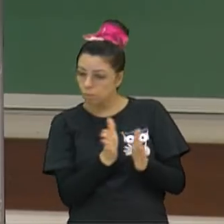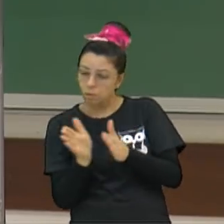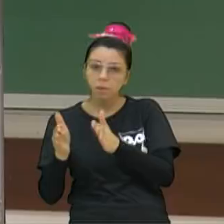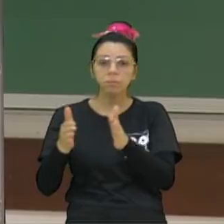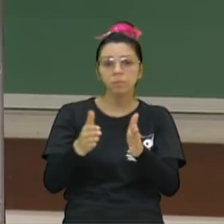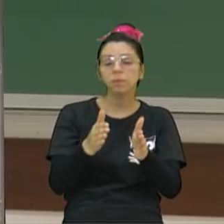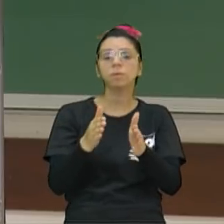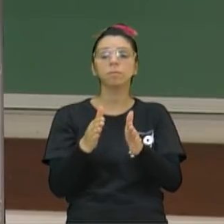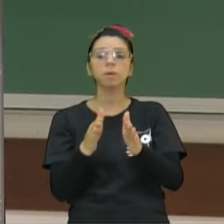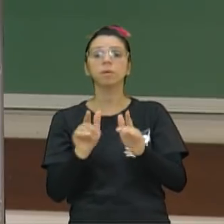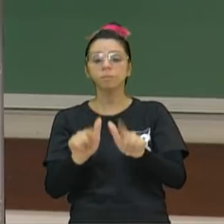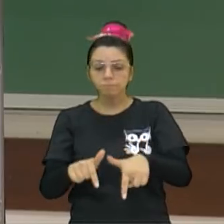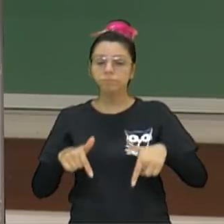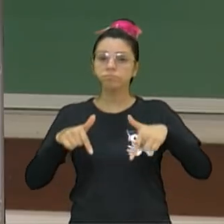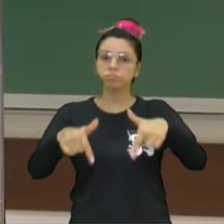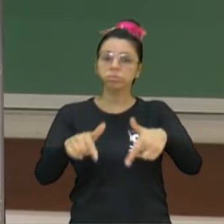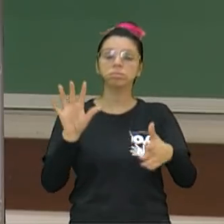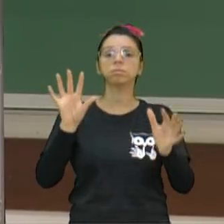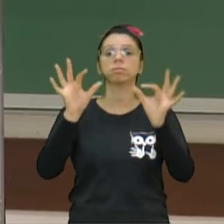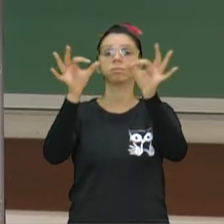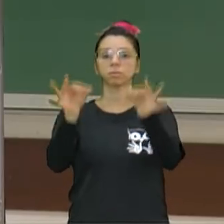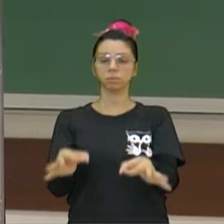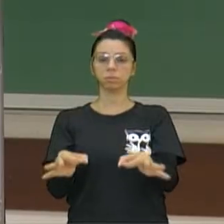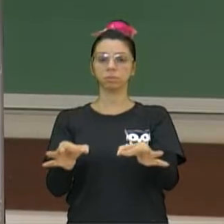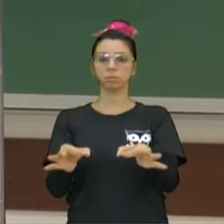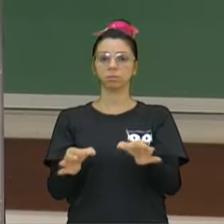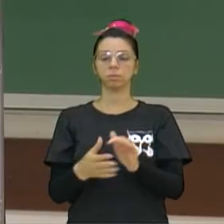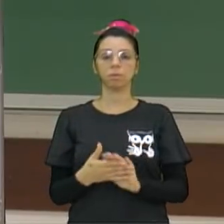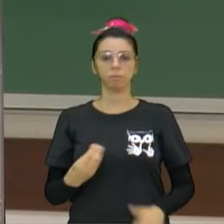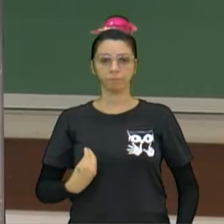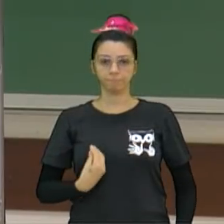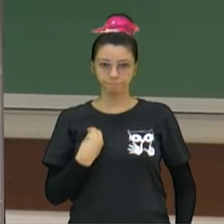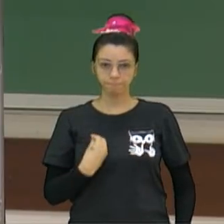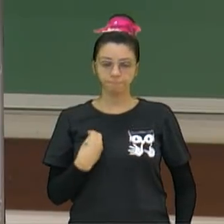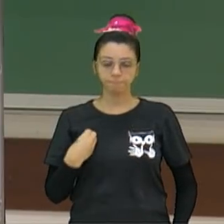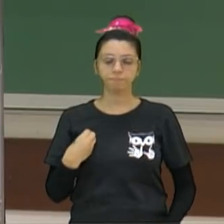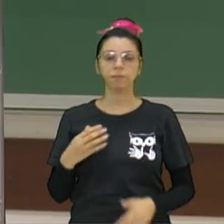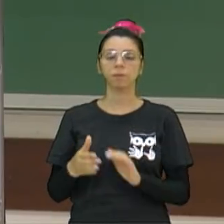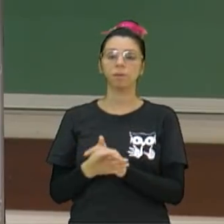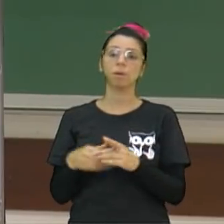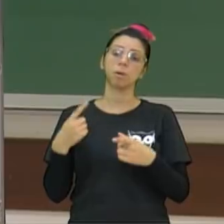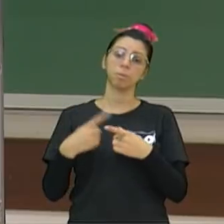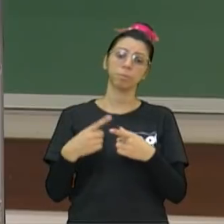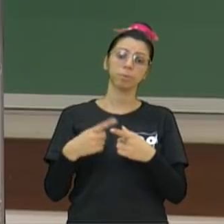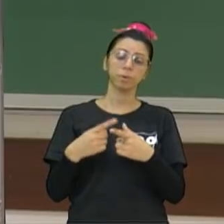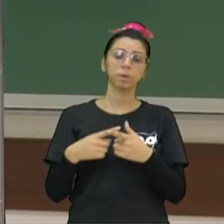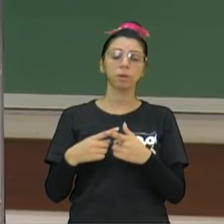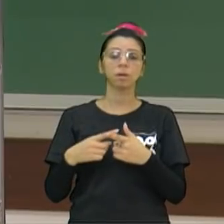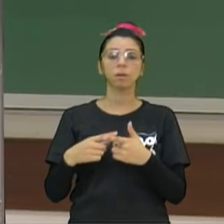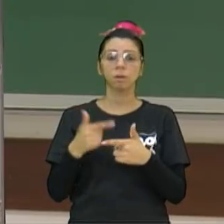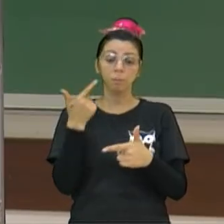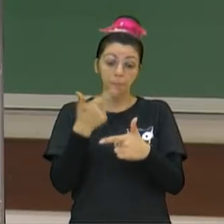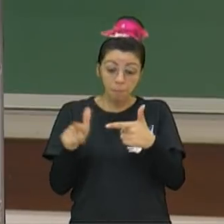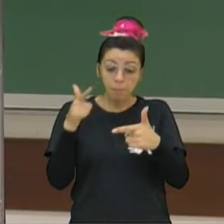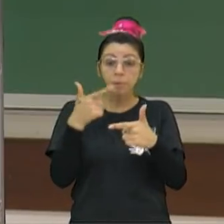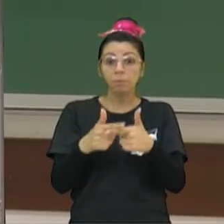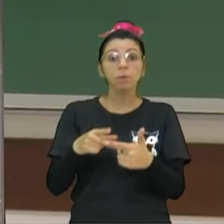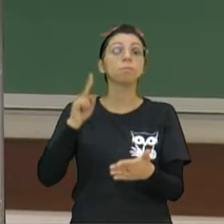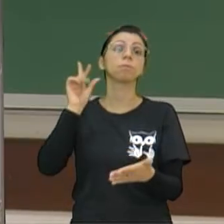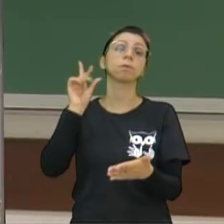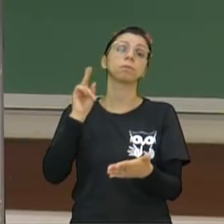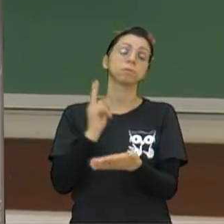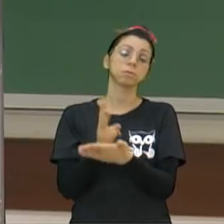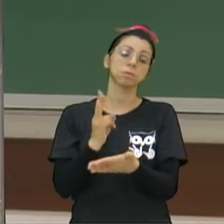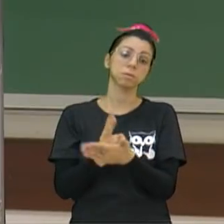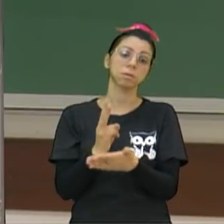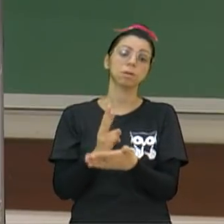gente atuar com assertividade ao longo da nossa existência, porque os conflitos sempre vão existir. Né? Onde tiver duas pessoas em